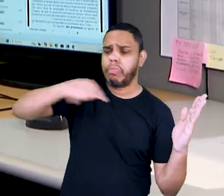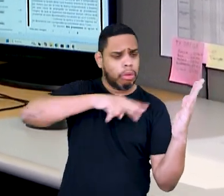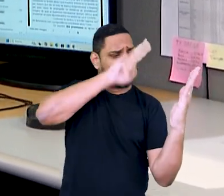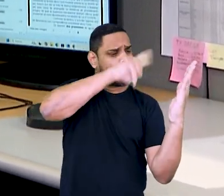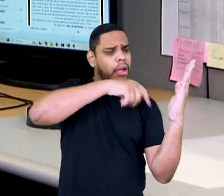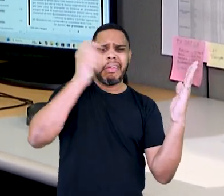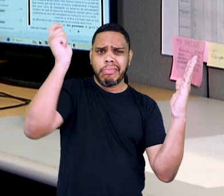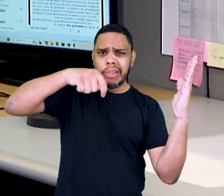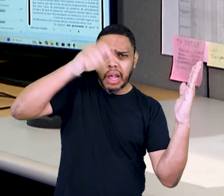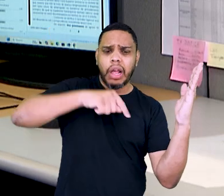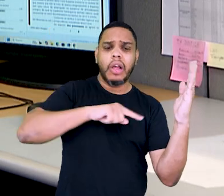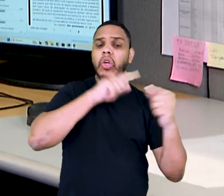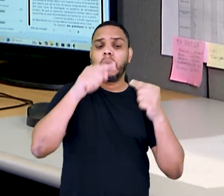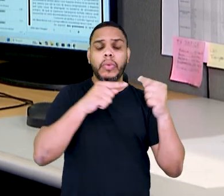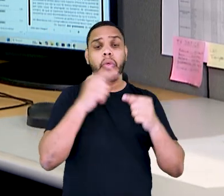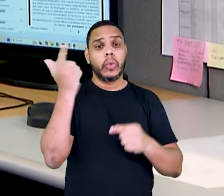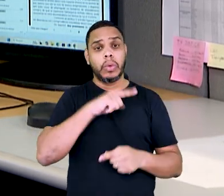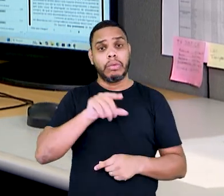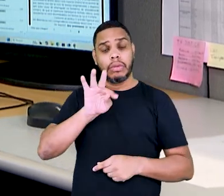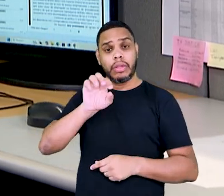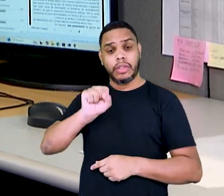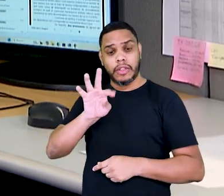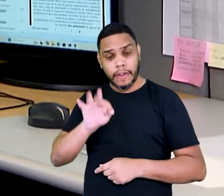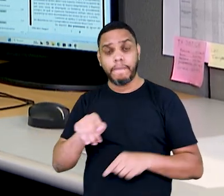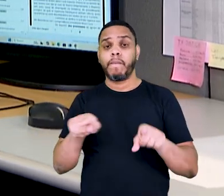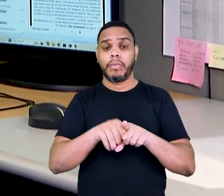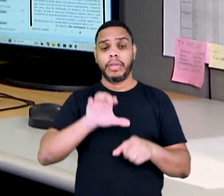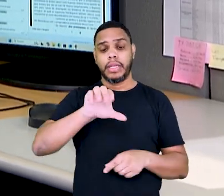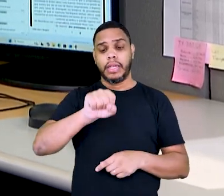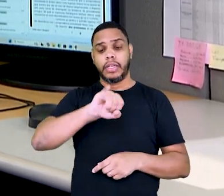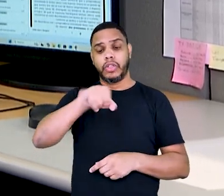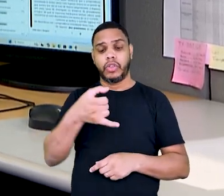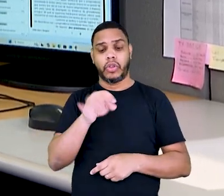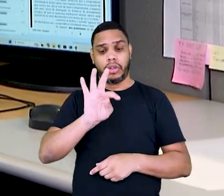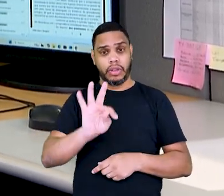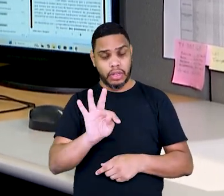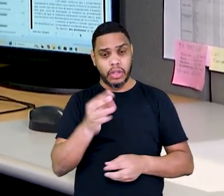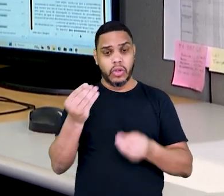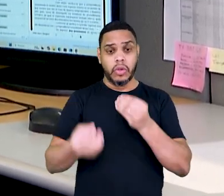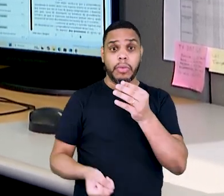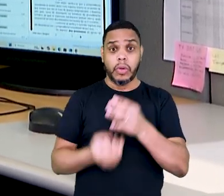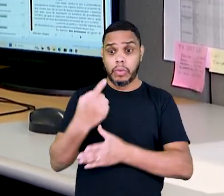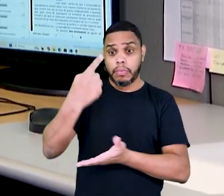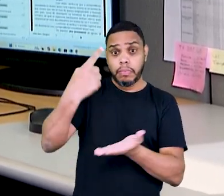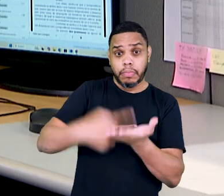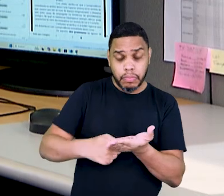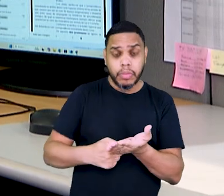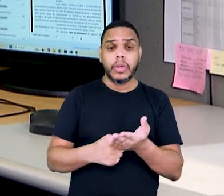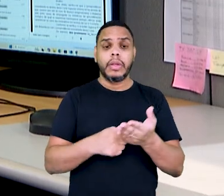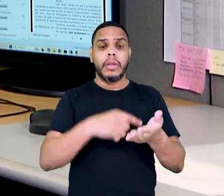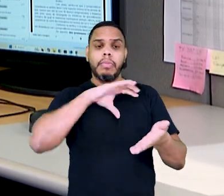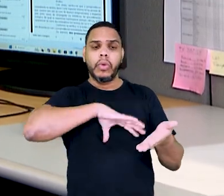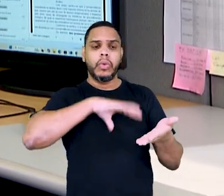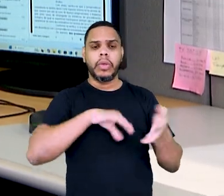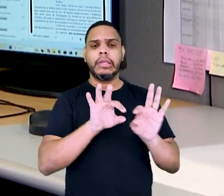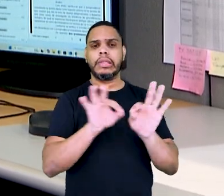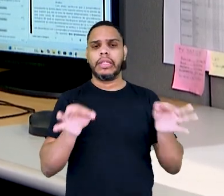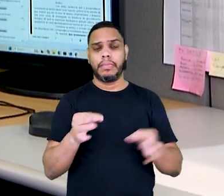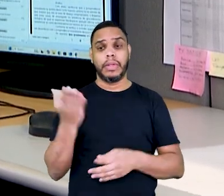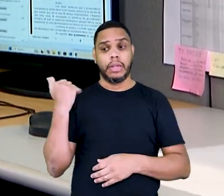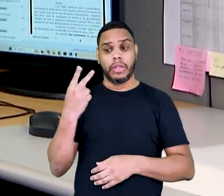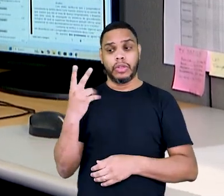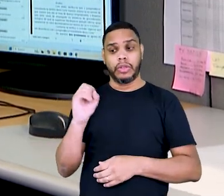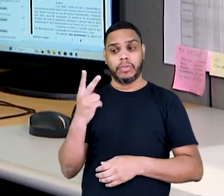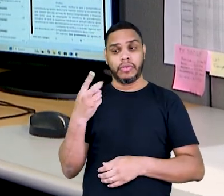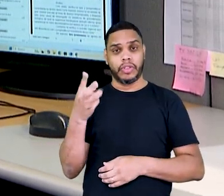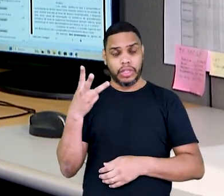se tornou realidade no TST e no CSJT antes mesmo do surgimento do Pacto pela Linguagem Simples. Em 2023, o